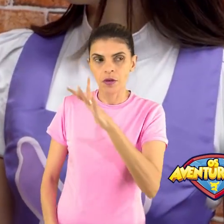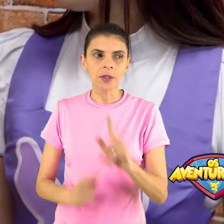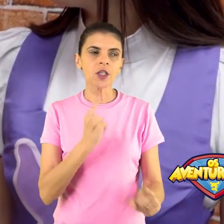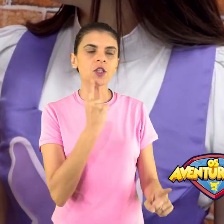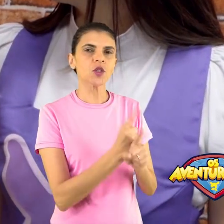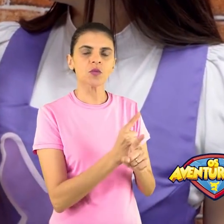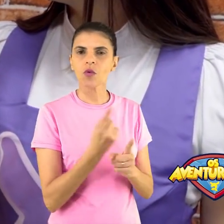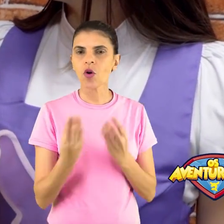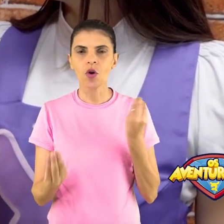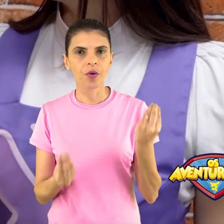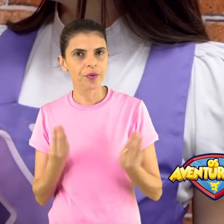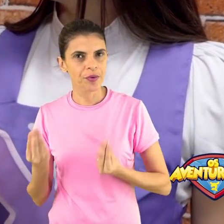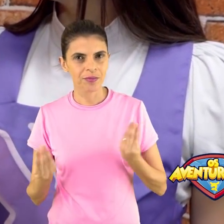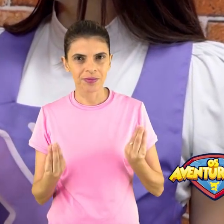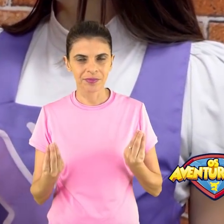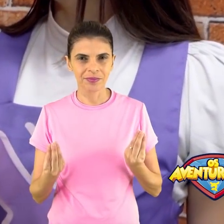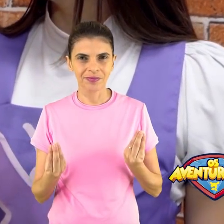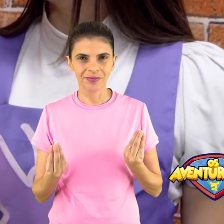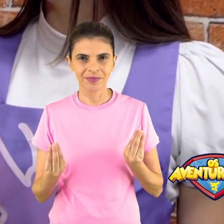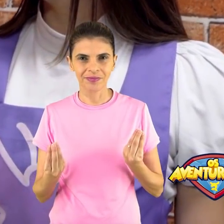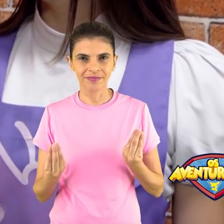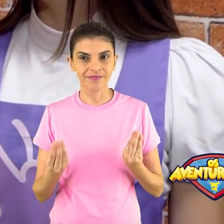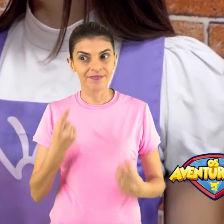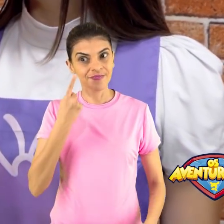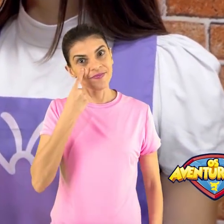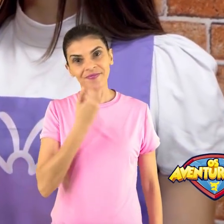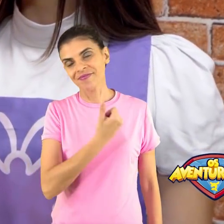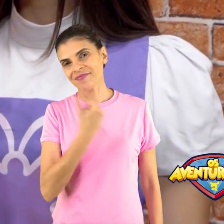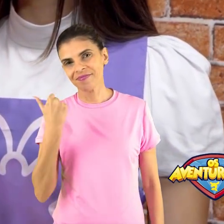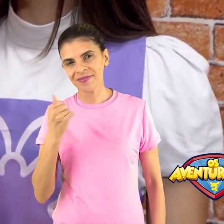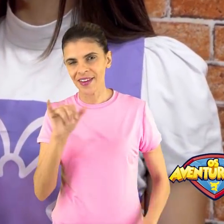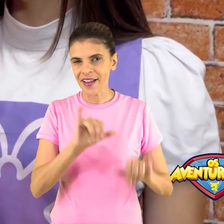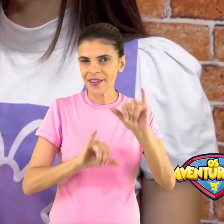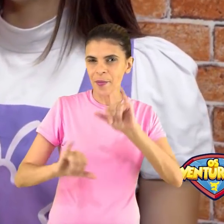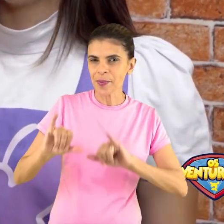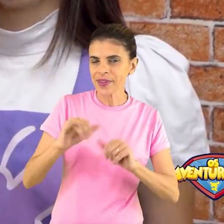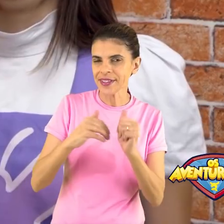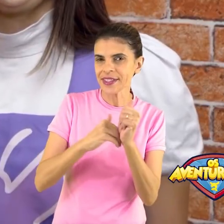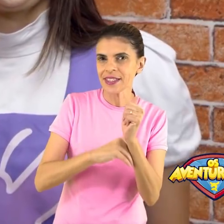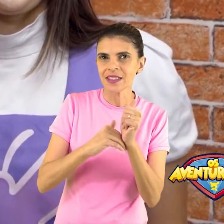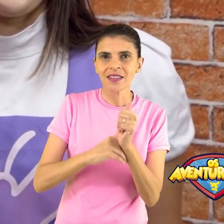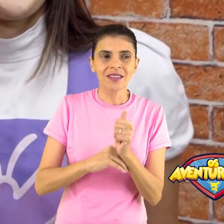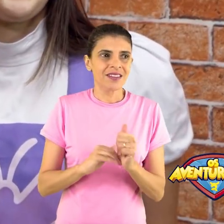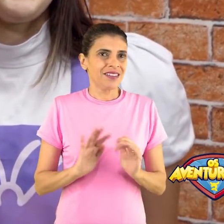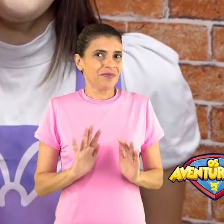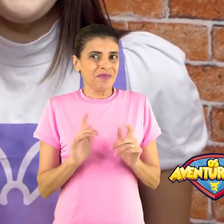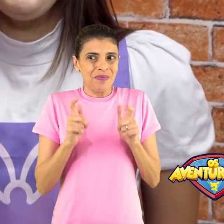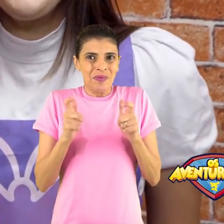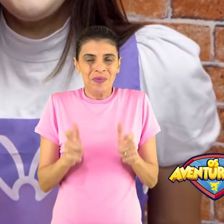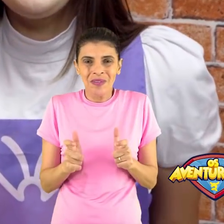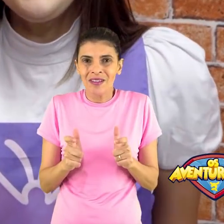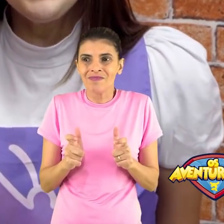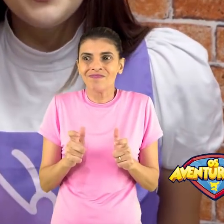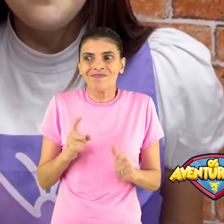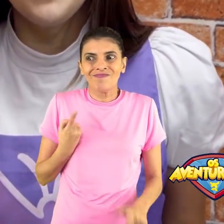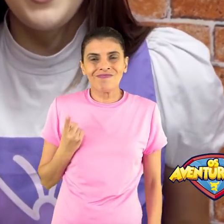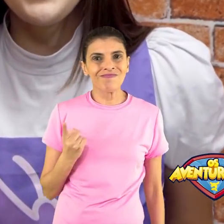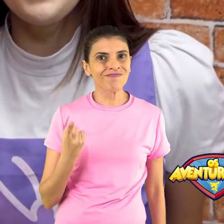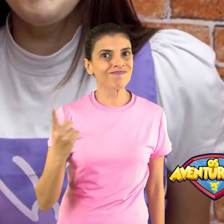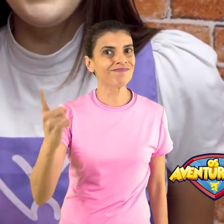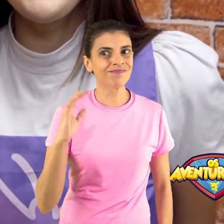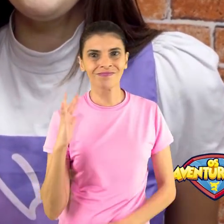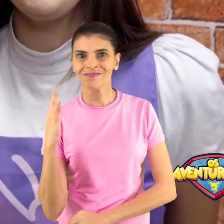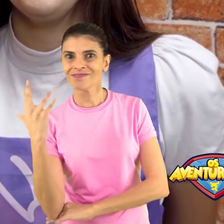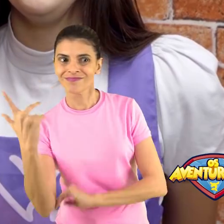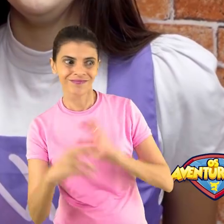né? Como? Indo até o laboratório secreto dele. Ai, mas o laboratório dele fica dentro da